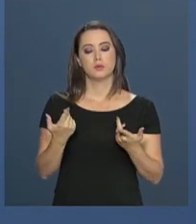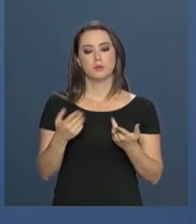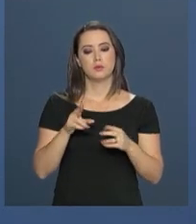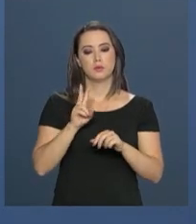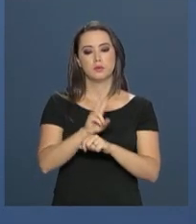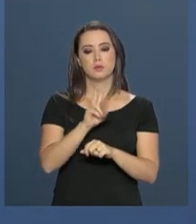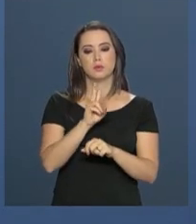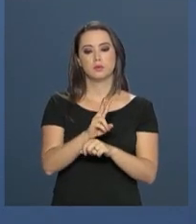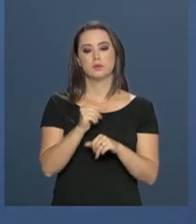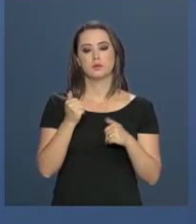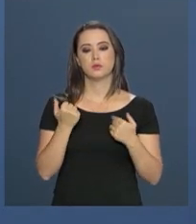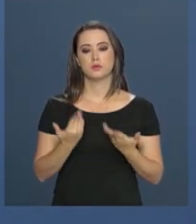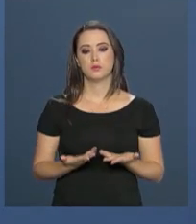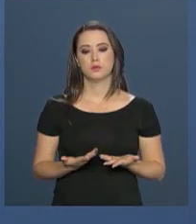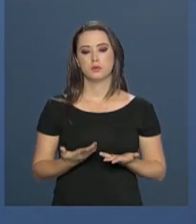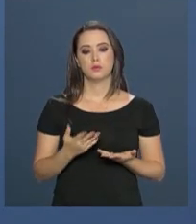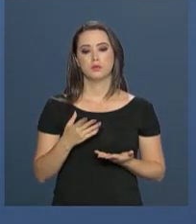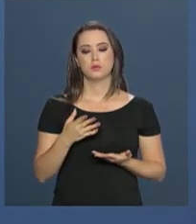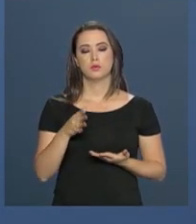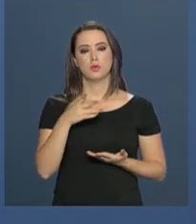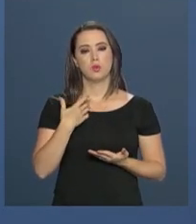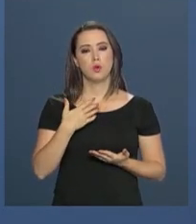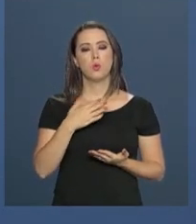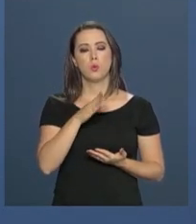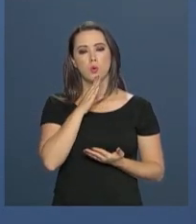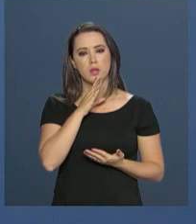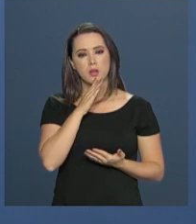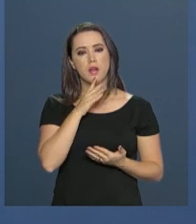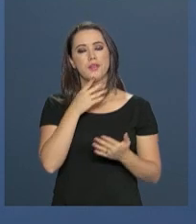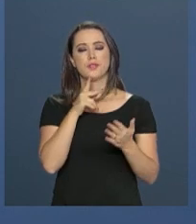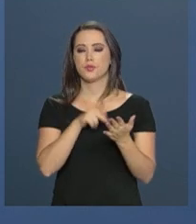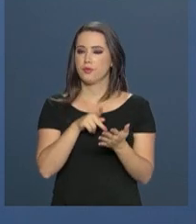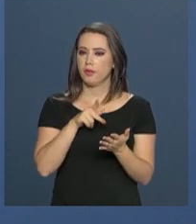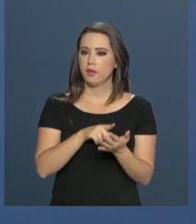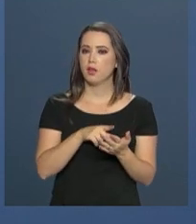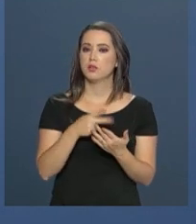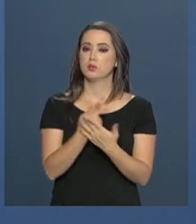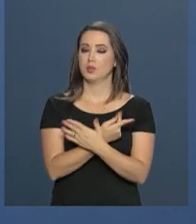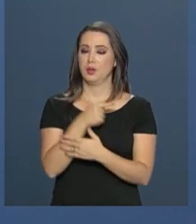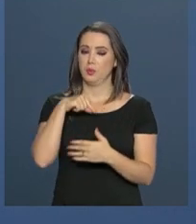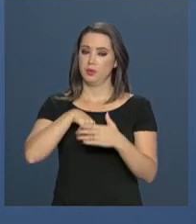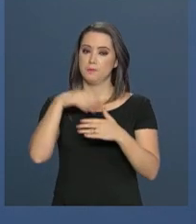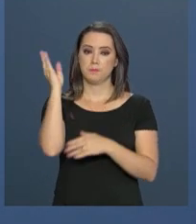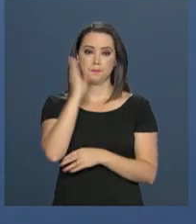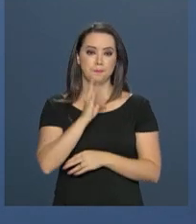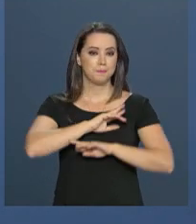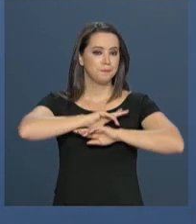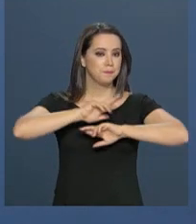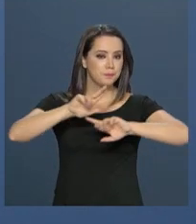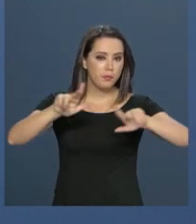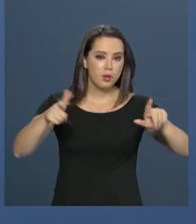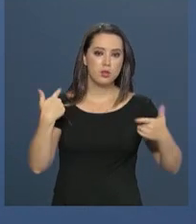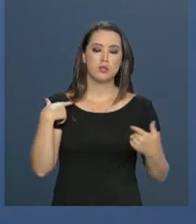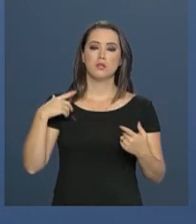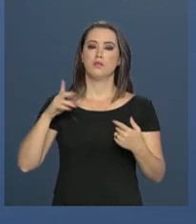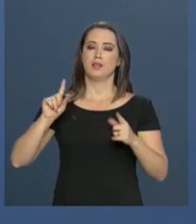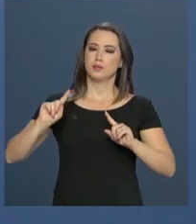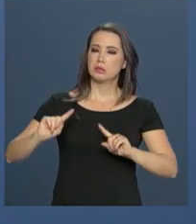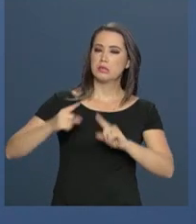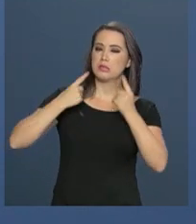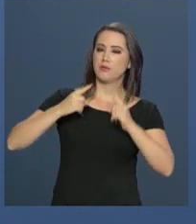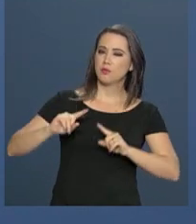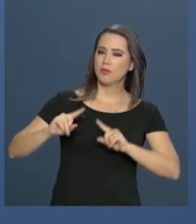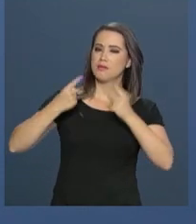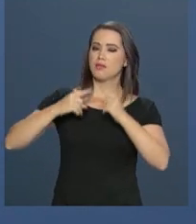protetivas como profundo conhecedor da realidade brasileira e dos inúmeros desafios que diariamente precisam ser